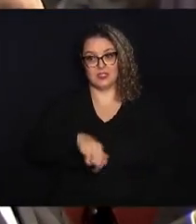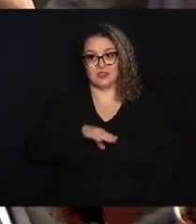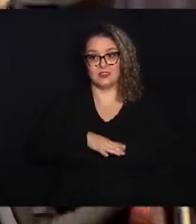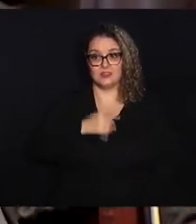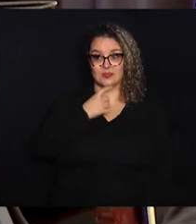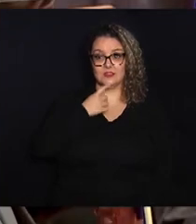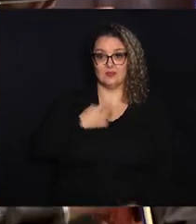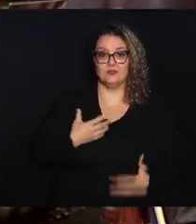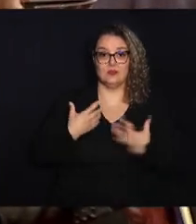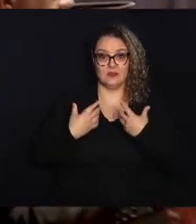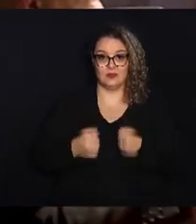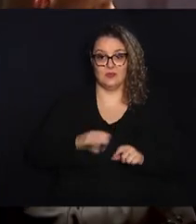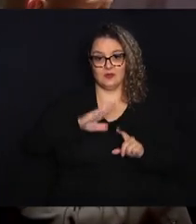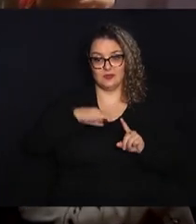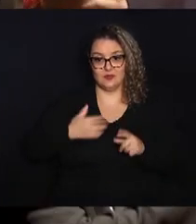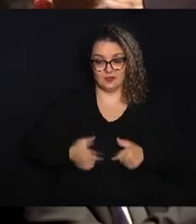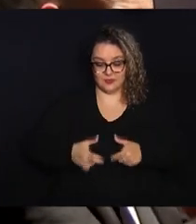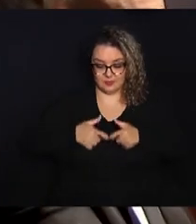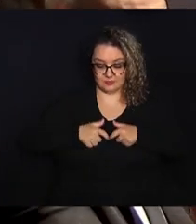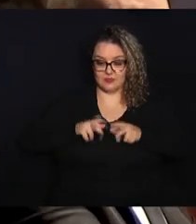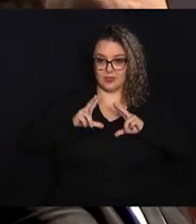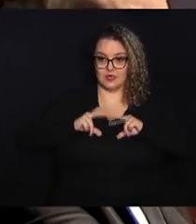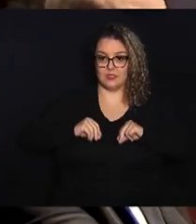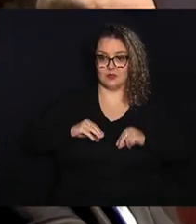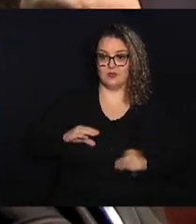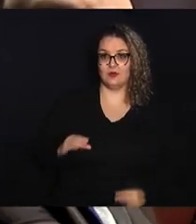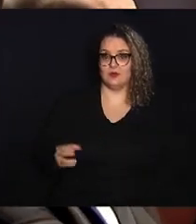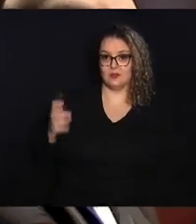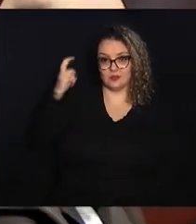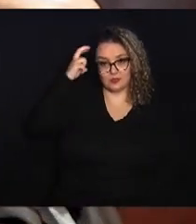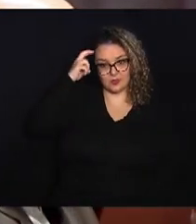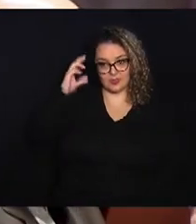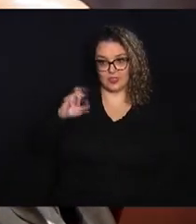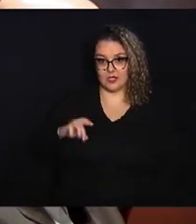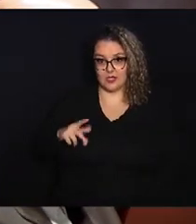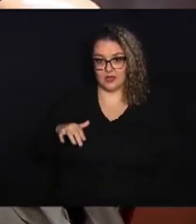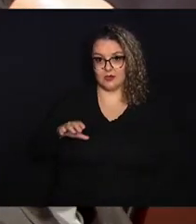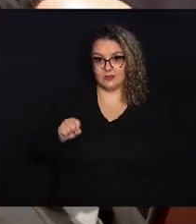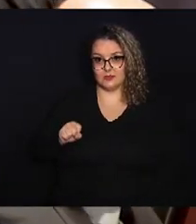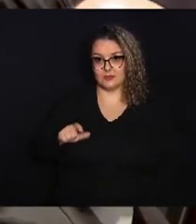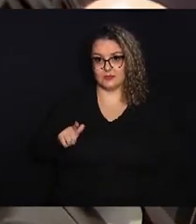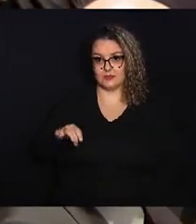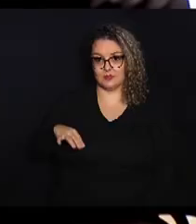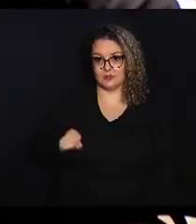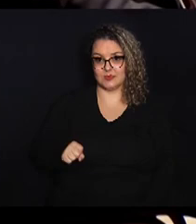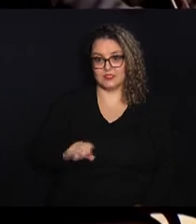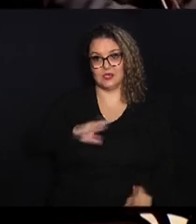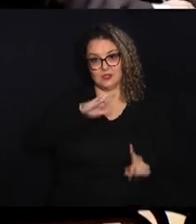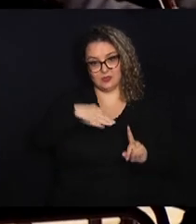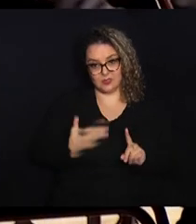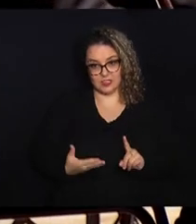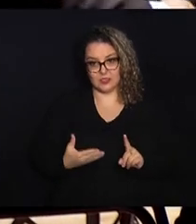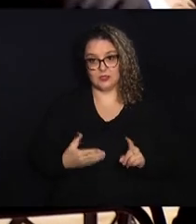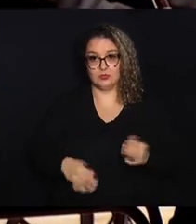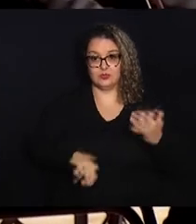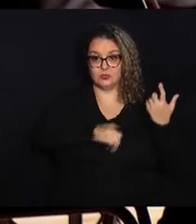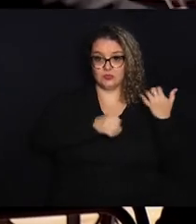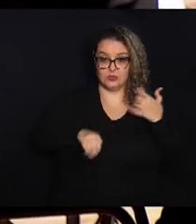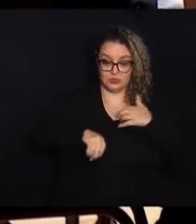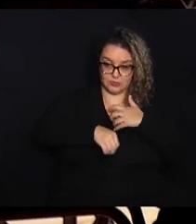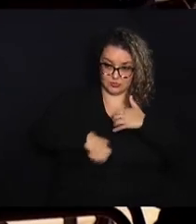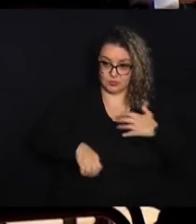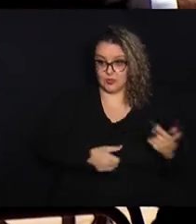foi prestigiada com a Medalha de Mérito Cultural Carlos Gomes. A honraria entregue, acompanhada de uma